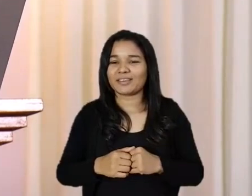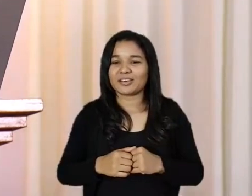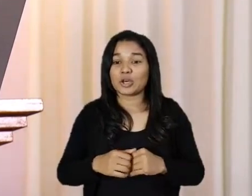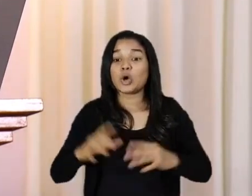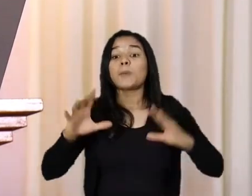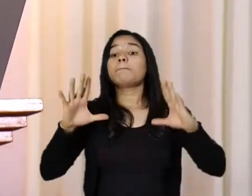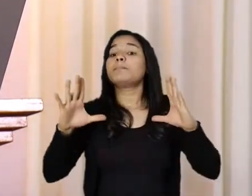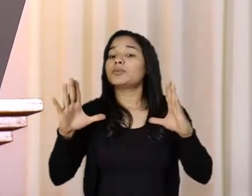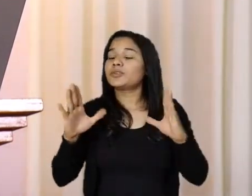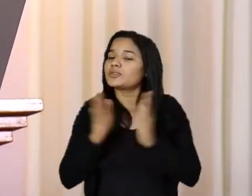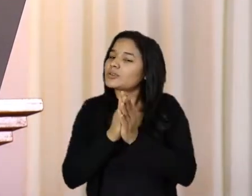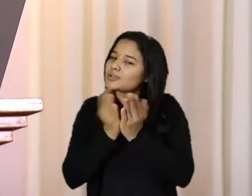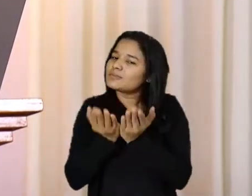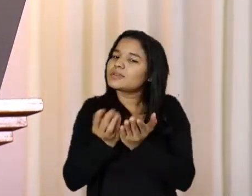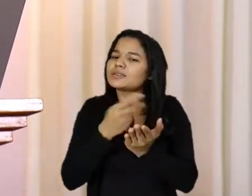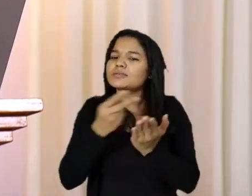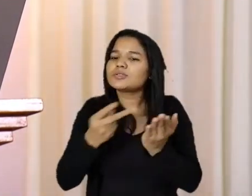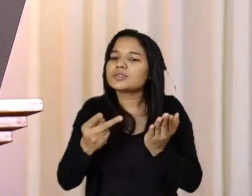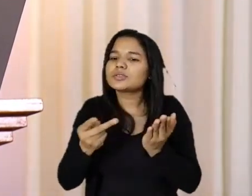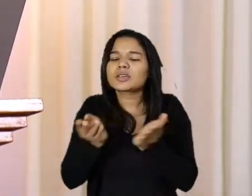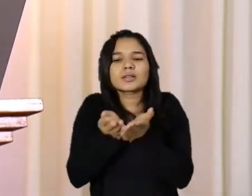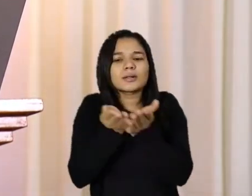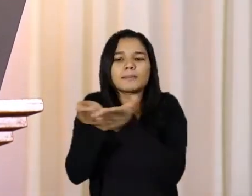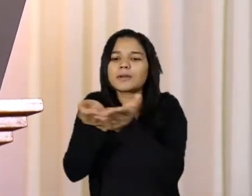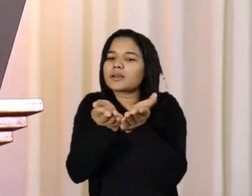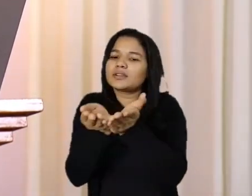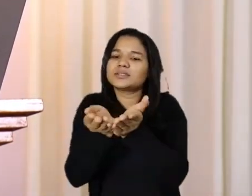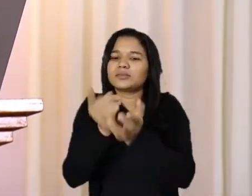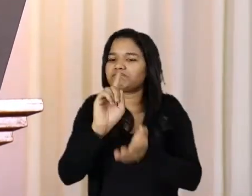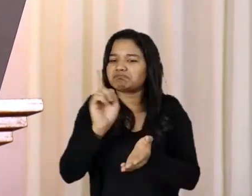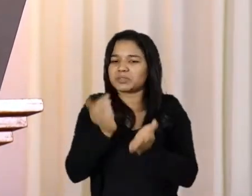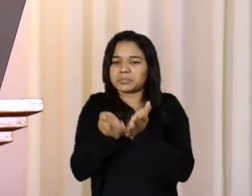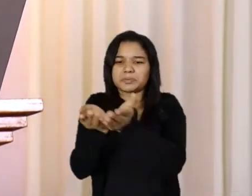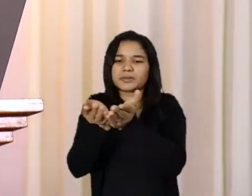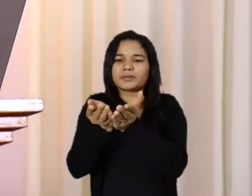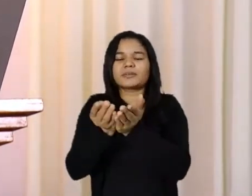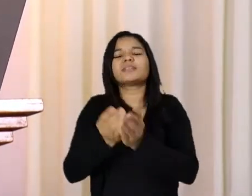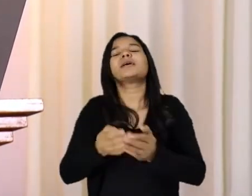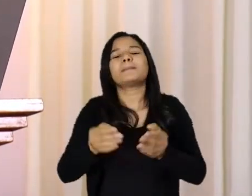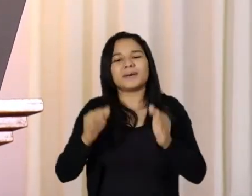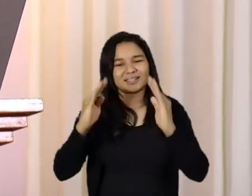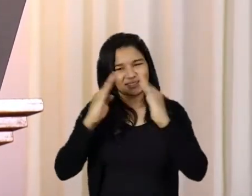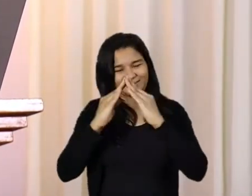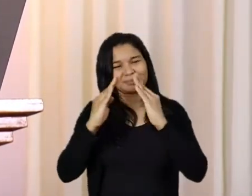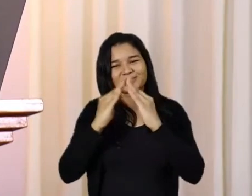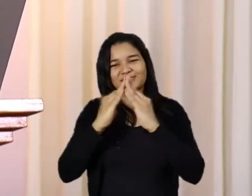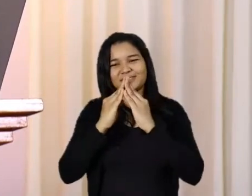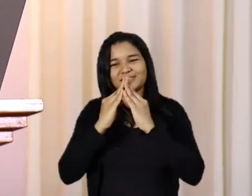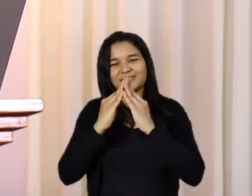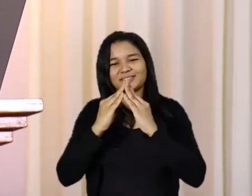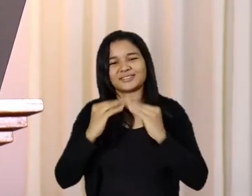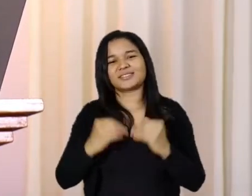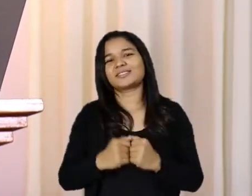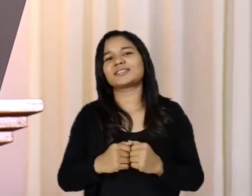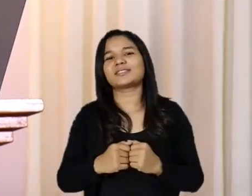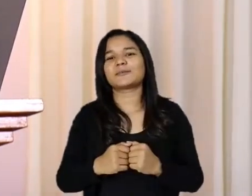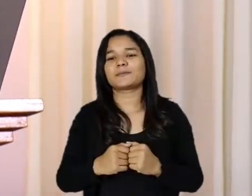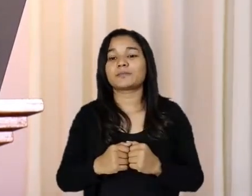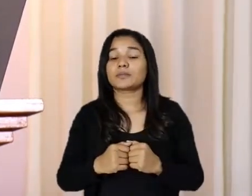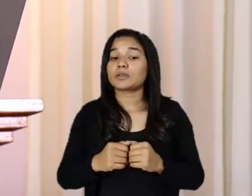diz que aquela embarcação, em muito sentido, ela parecia mais como uma casa. E aí onde vem alguns detalhes